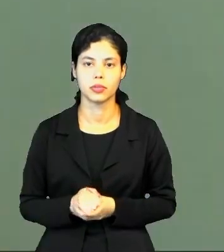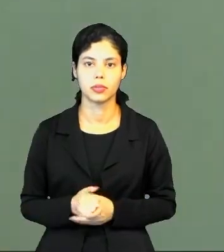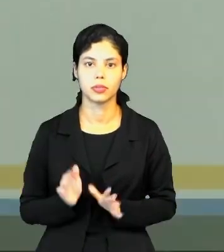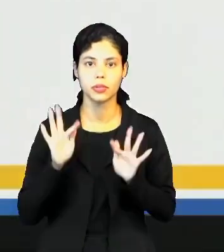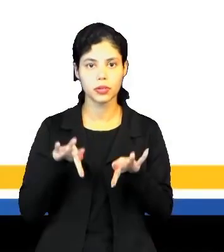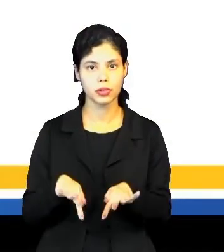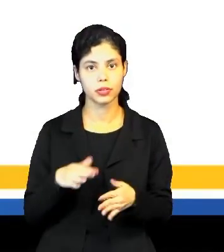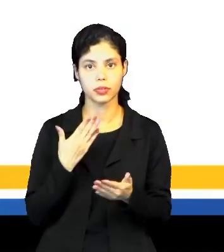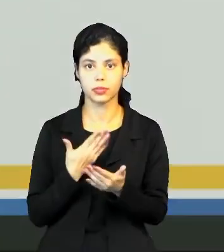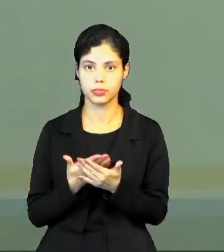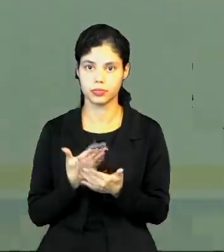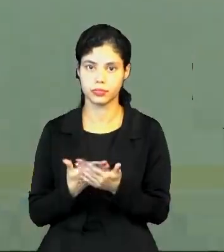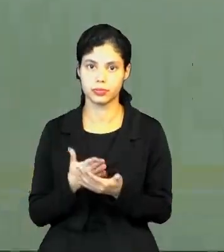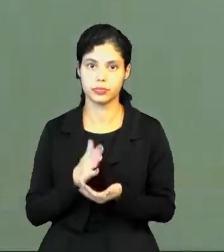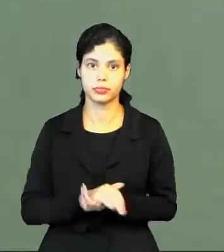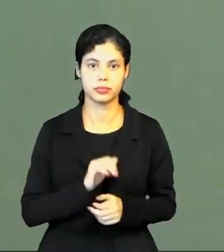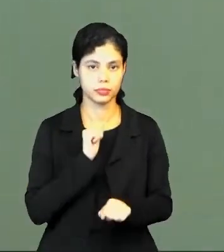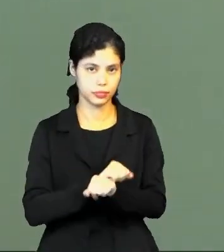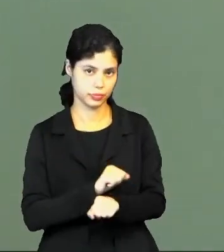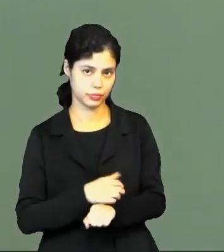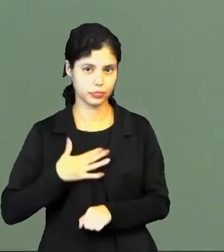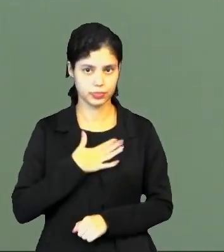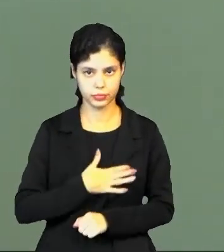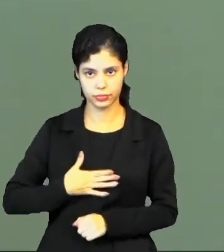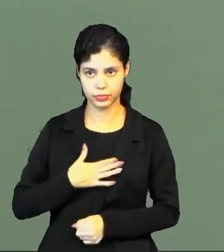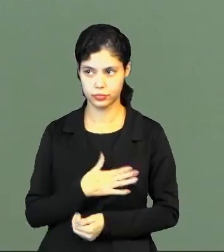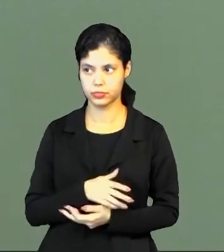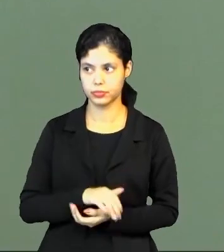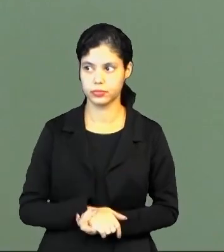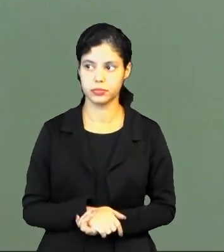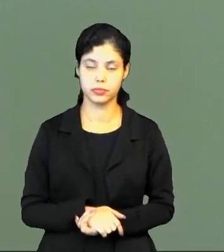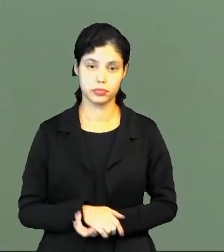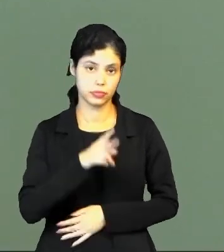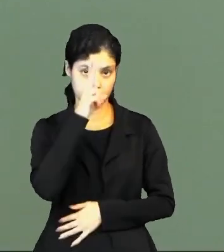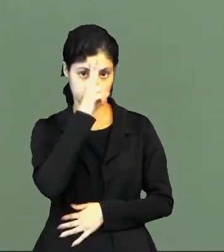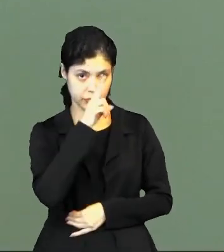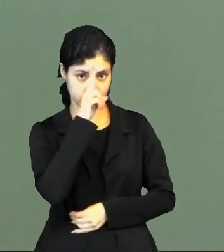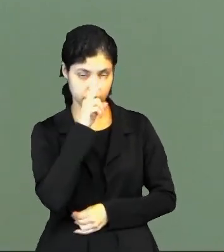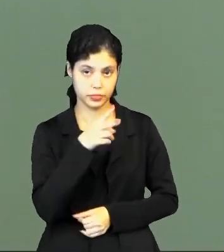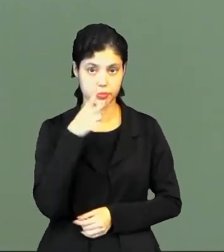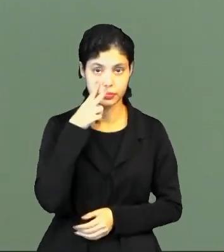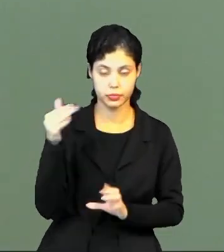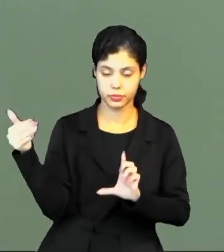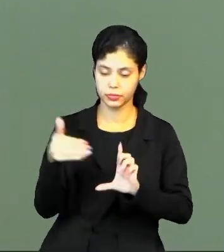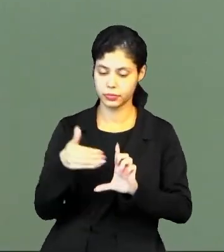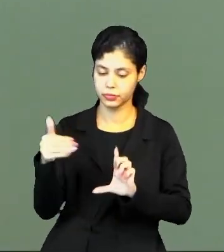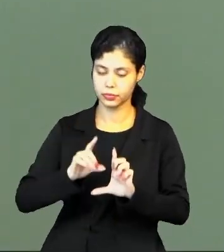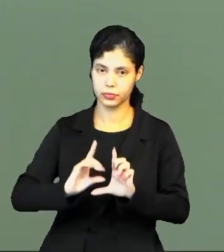Chegamos ao final da nossa aula. Eu espero que vocês tenham gostado. Lembre-se de conferir a